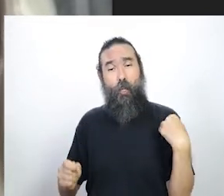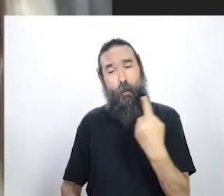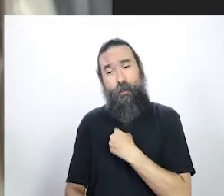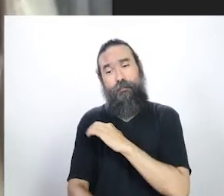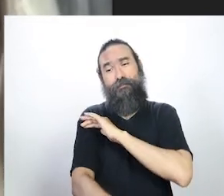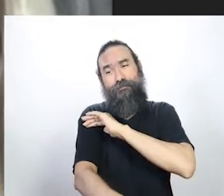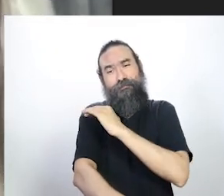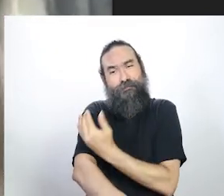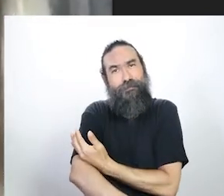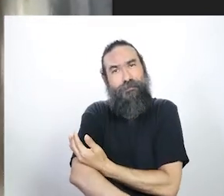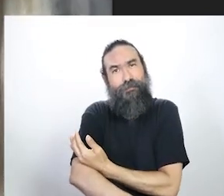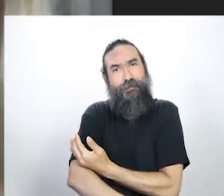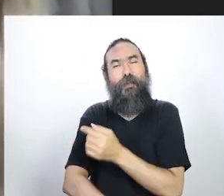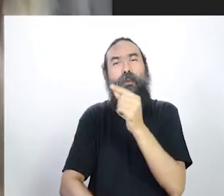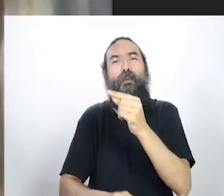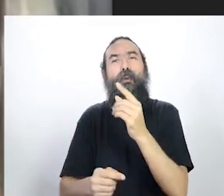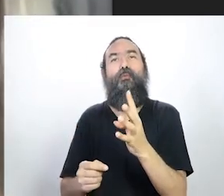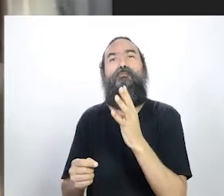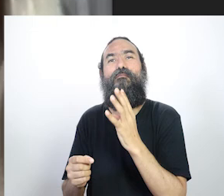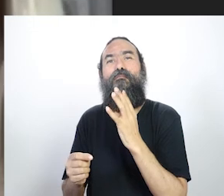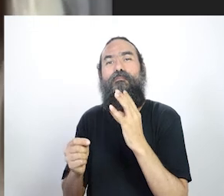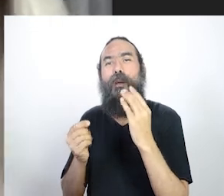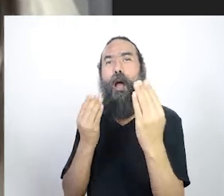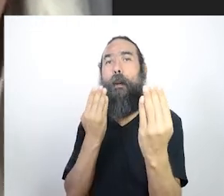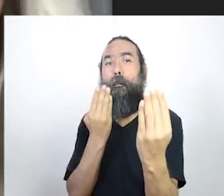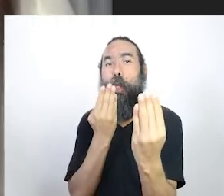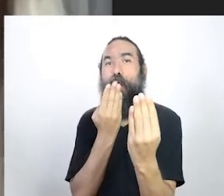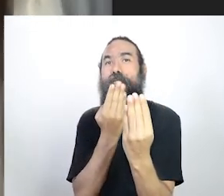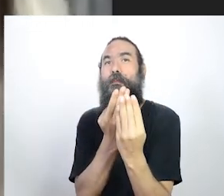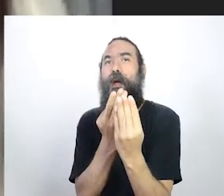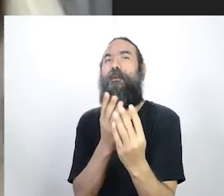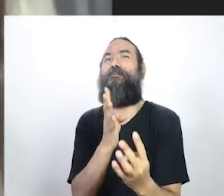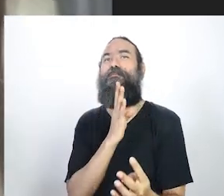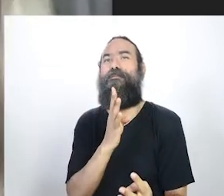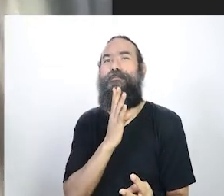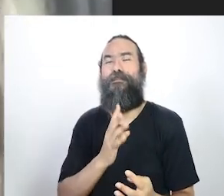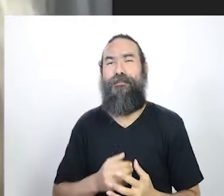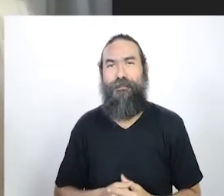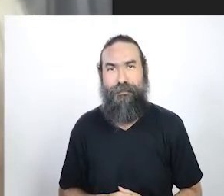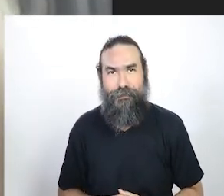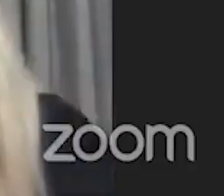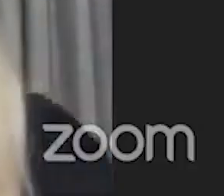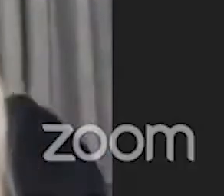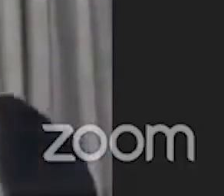o momento da gente se fortalecer a partir de se conhecer mais um ao outro.